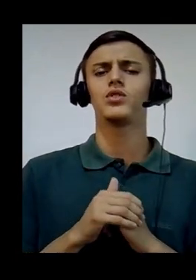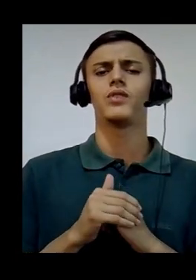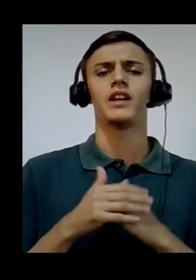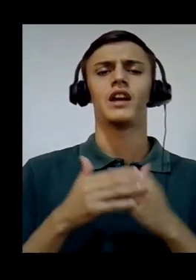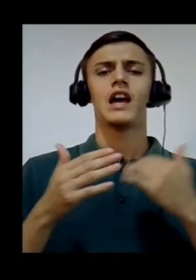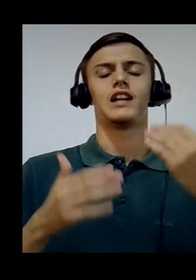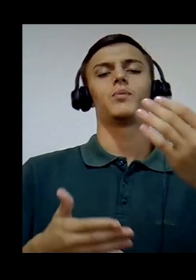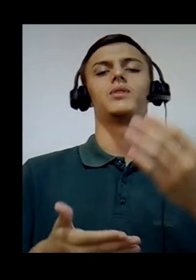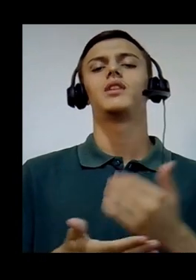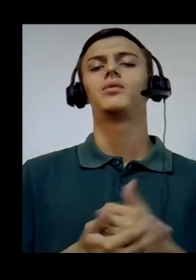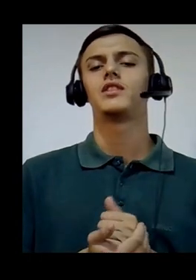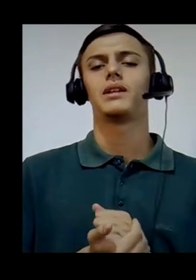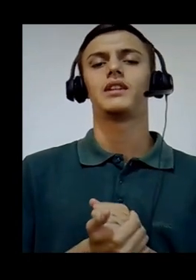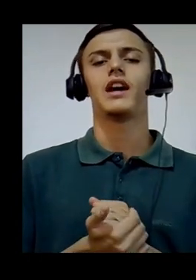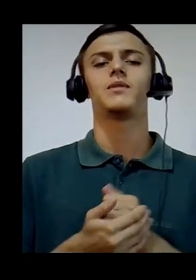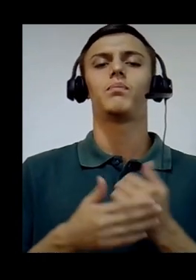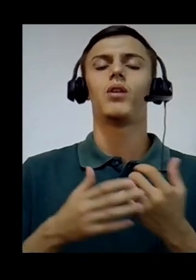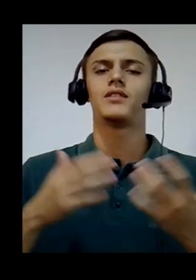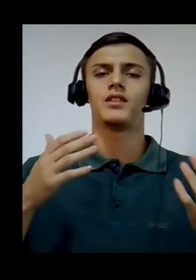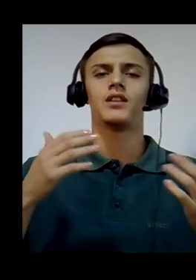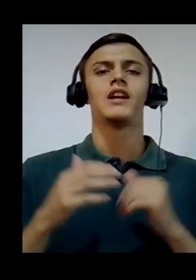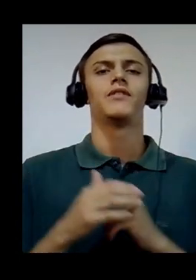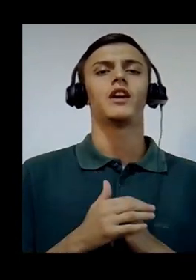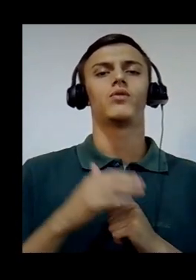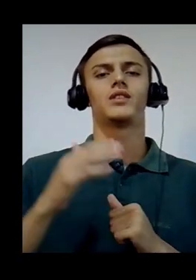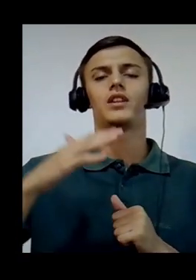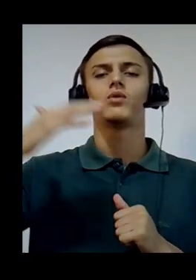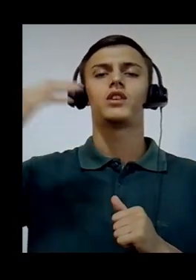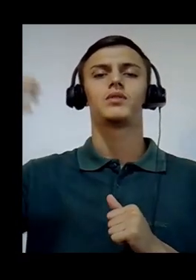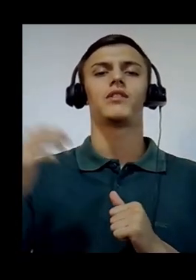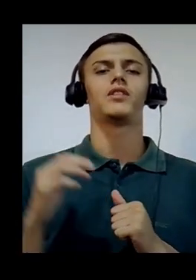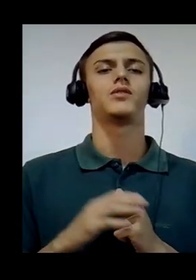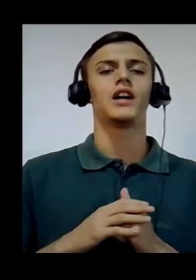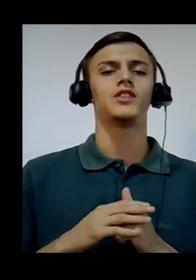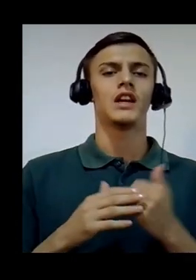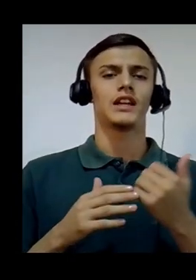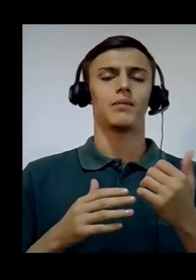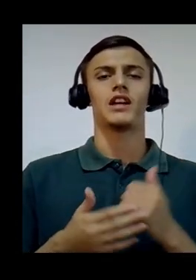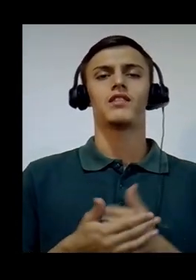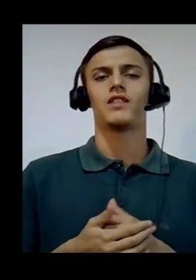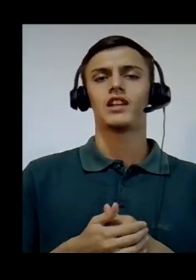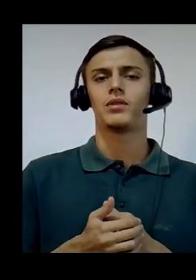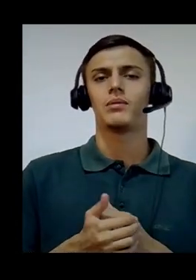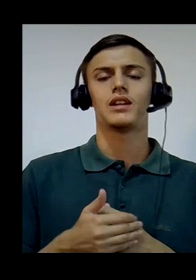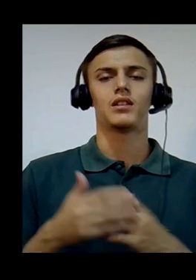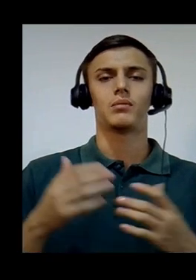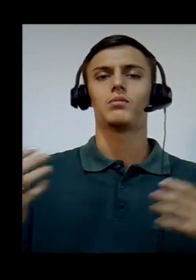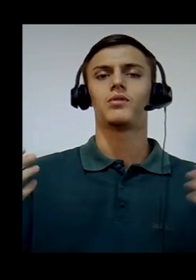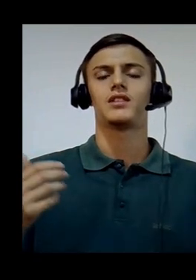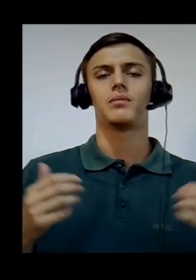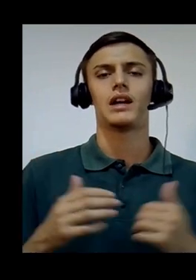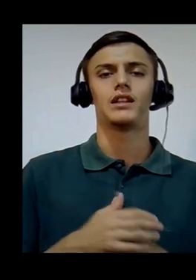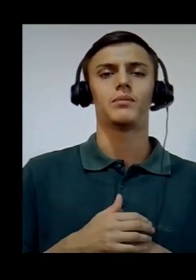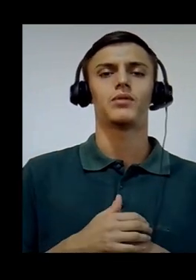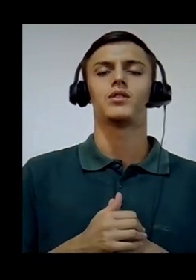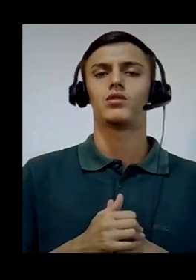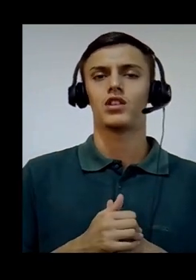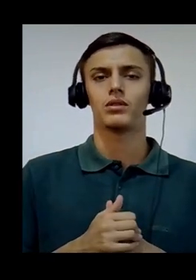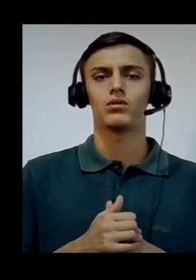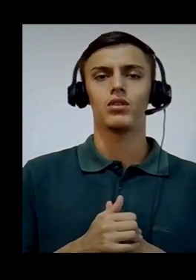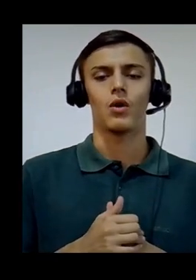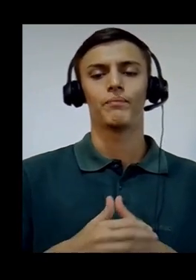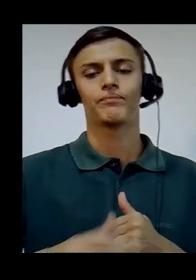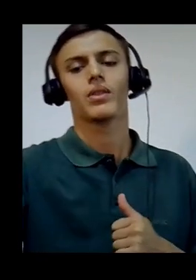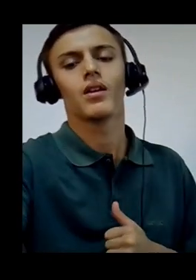Se vocês não tiverem à disposição desses materiais, pode ser, né, conversando ali com o responsável da atividade, que a Bernec venha disponibilizar também uma fita zebrada ali para